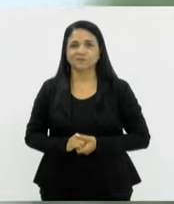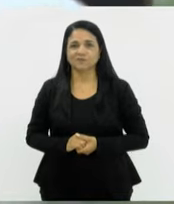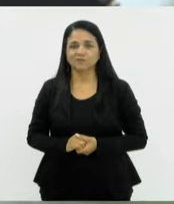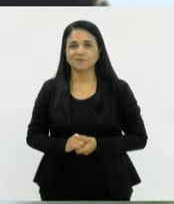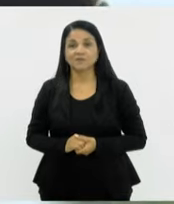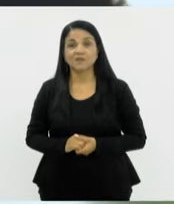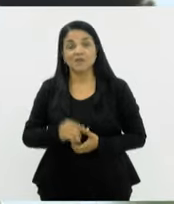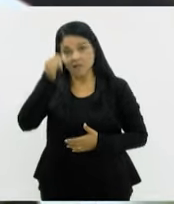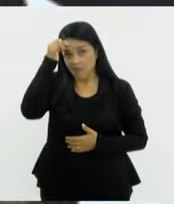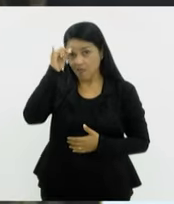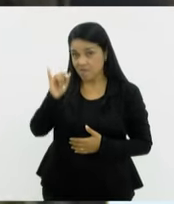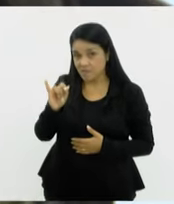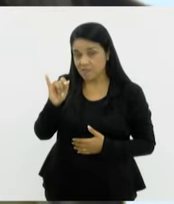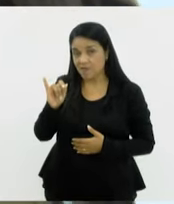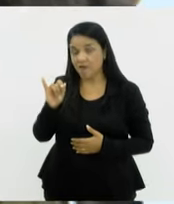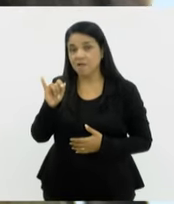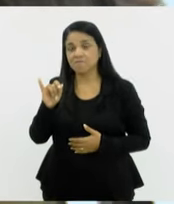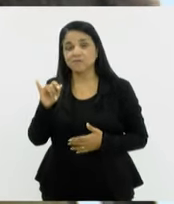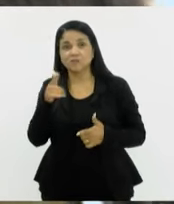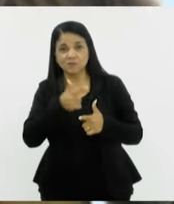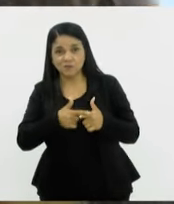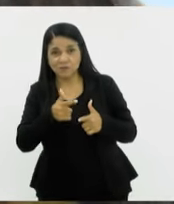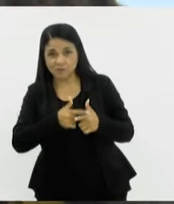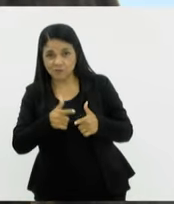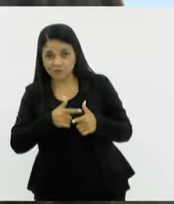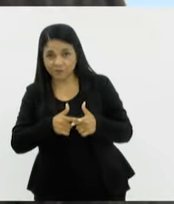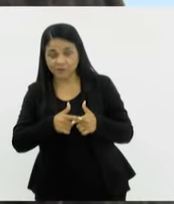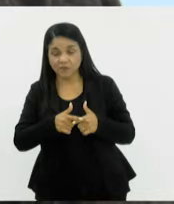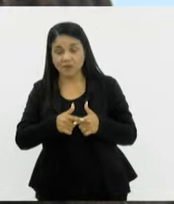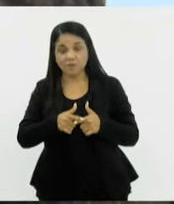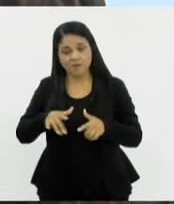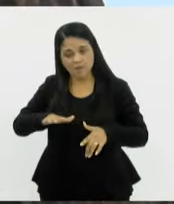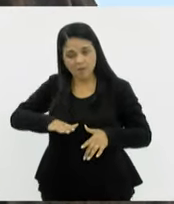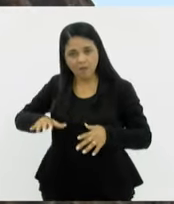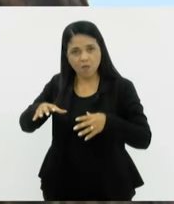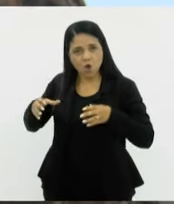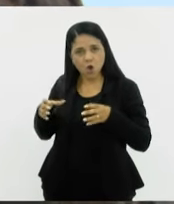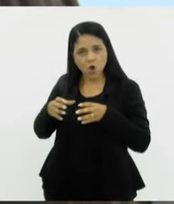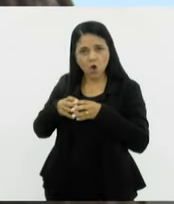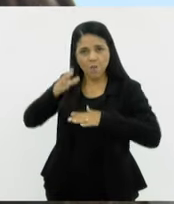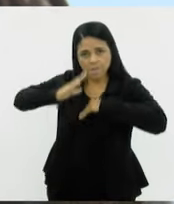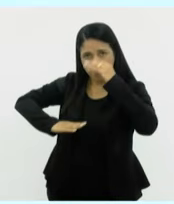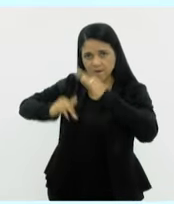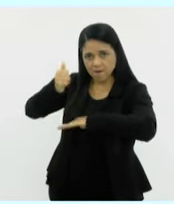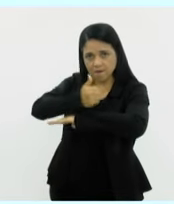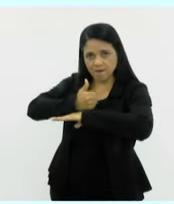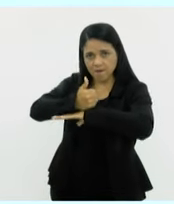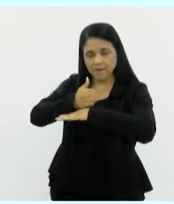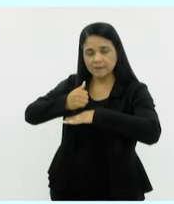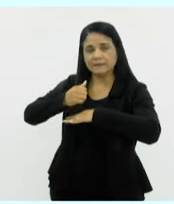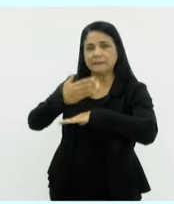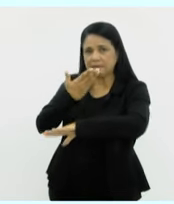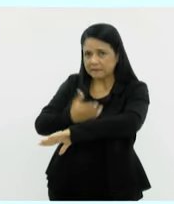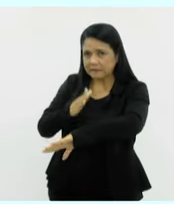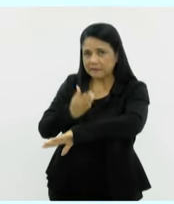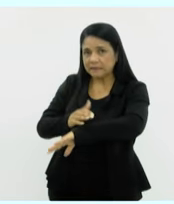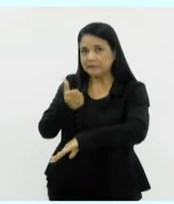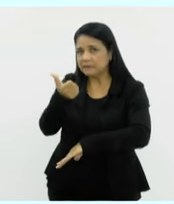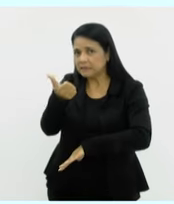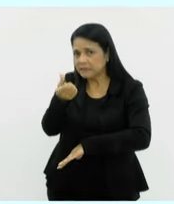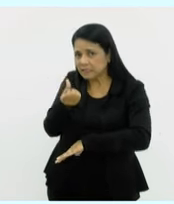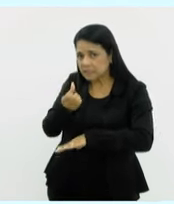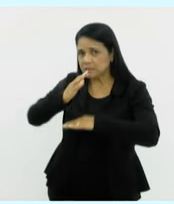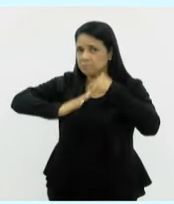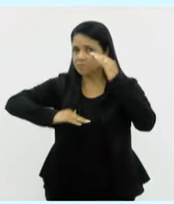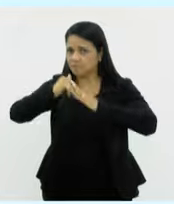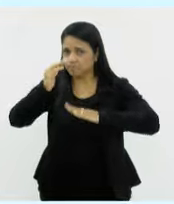E para evitar esse tipo de imprevisto, aqui embaixo tem uma equipe muito bem treinada com 16 profissionais.